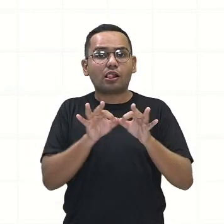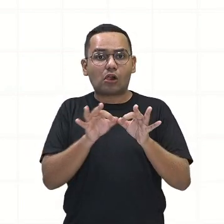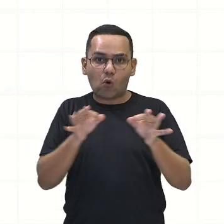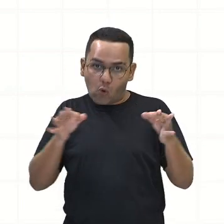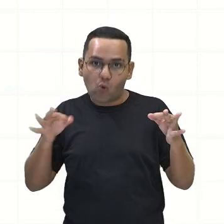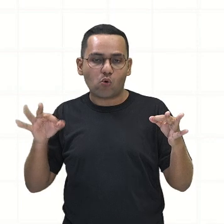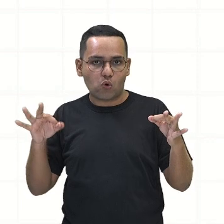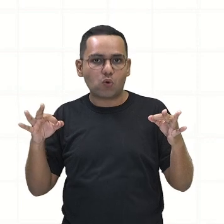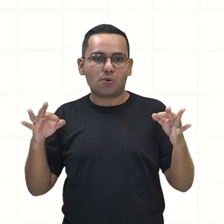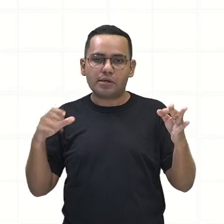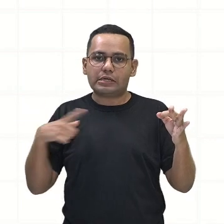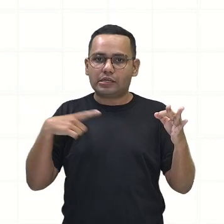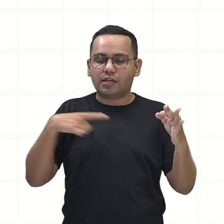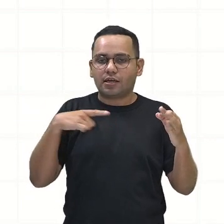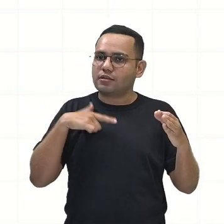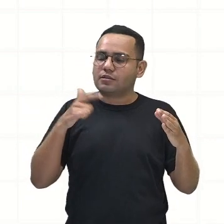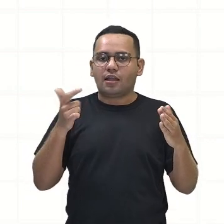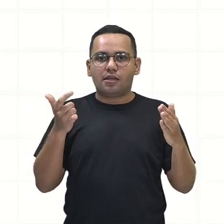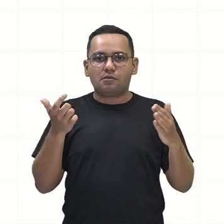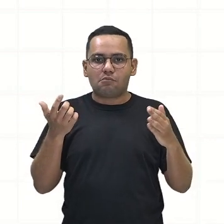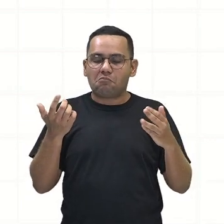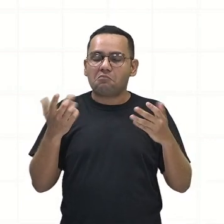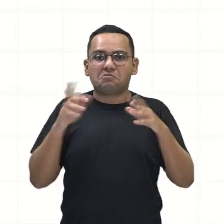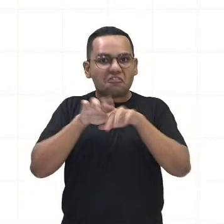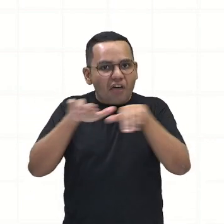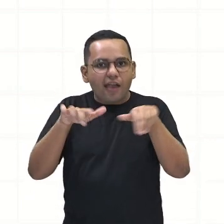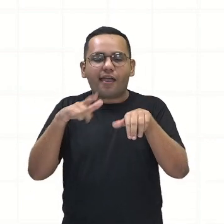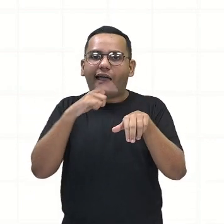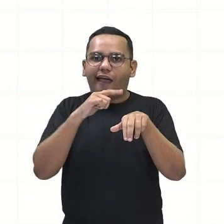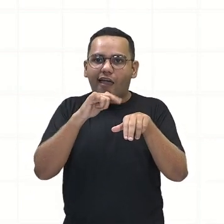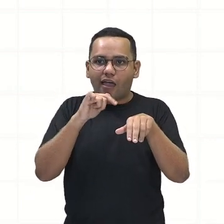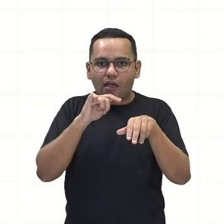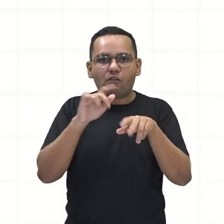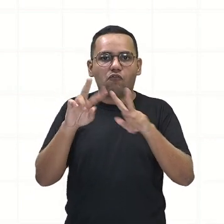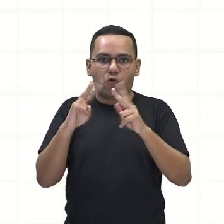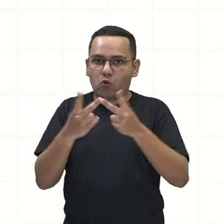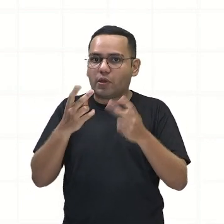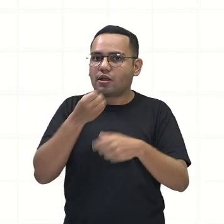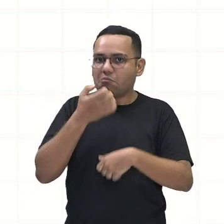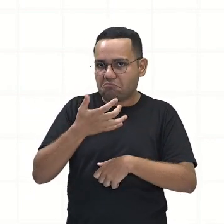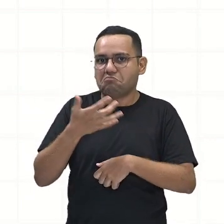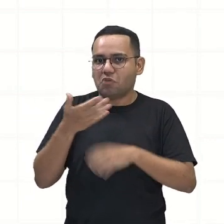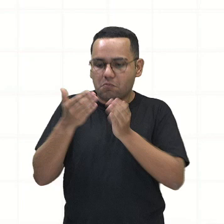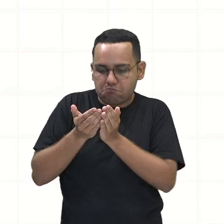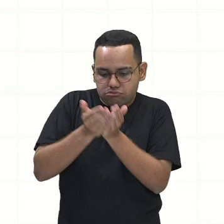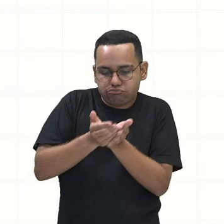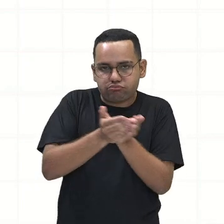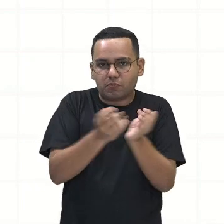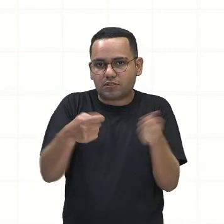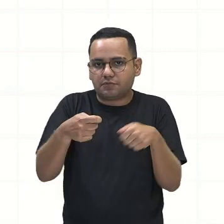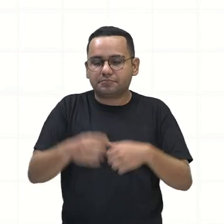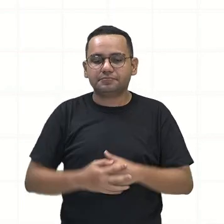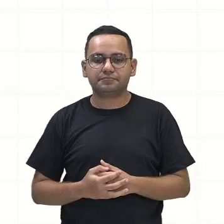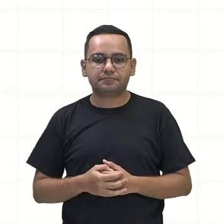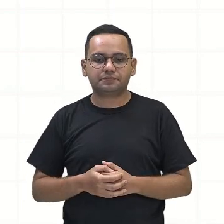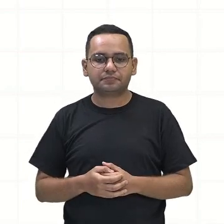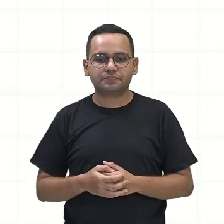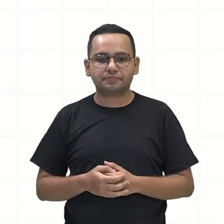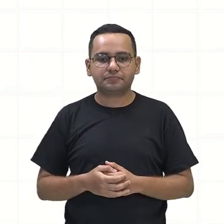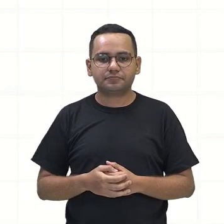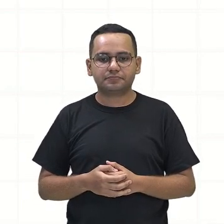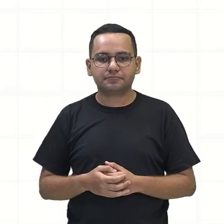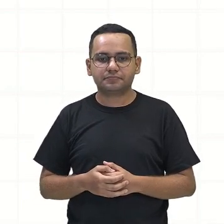grande volume de água. Então, eles pensavam que não era apenas um rio, e que sim, que ele era caracterizado por ser um